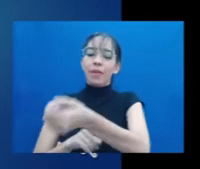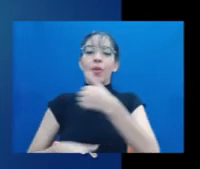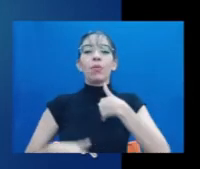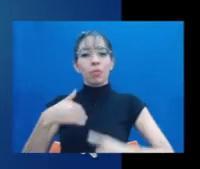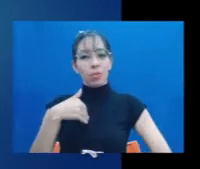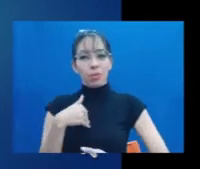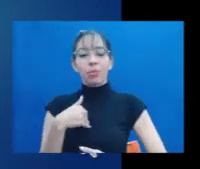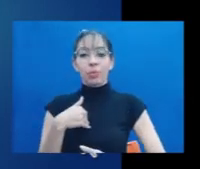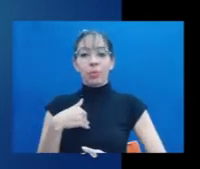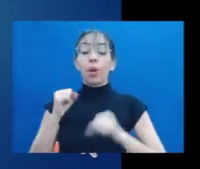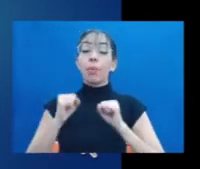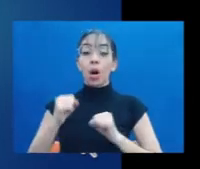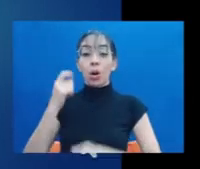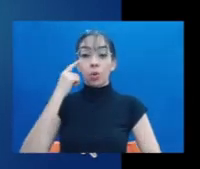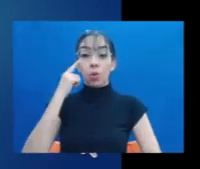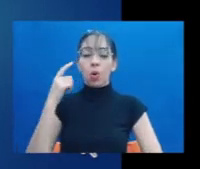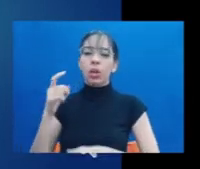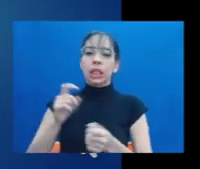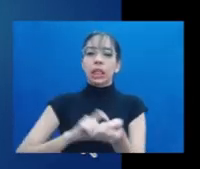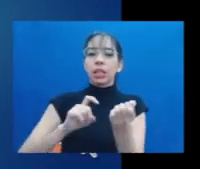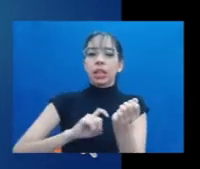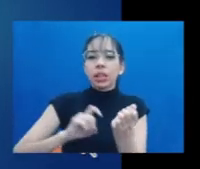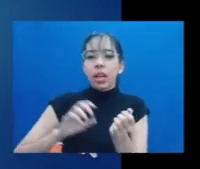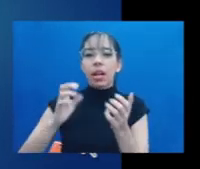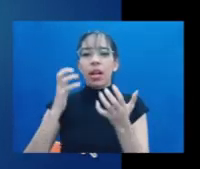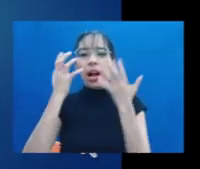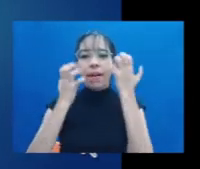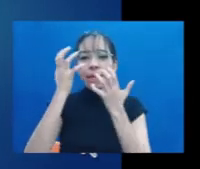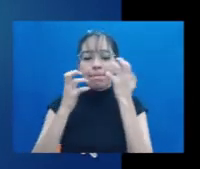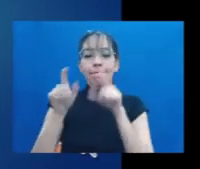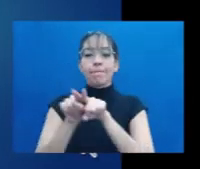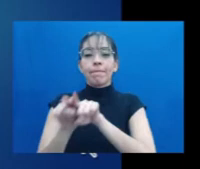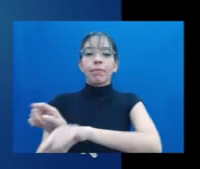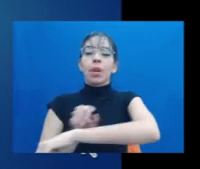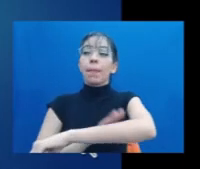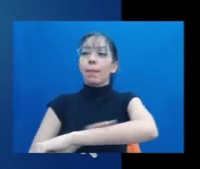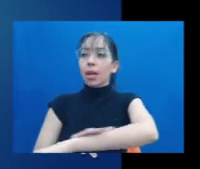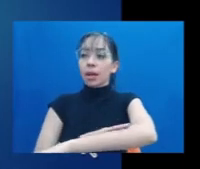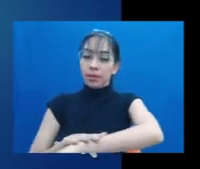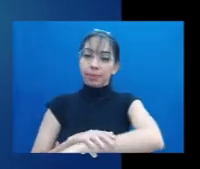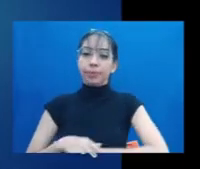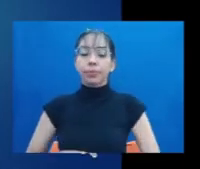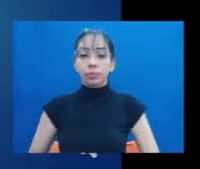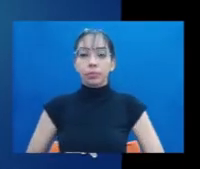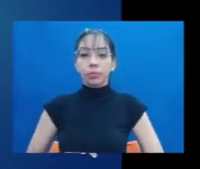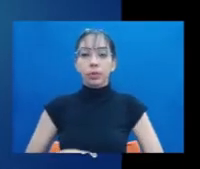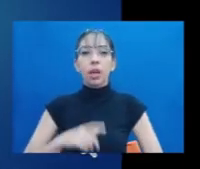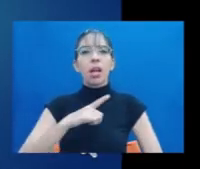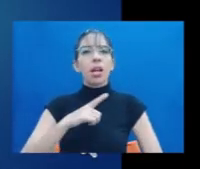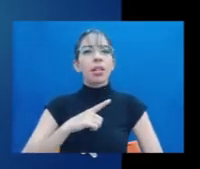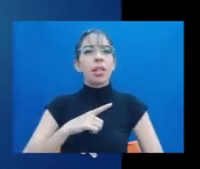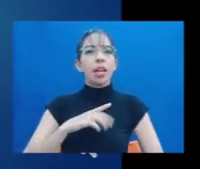central, sistema nervoso periférico e causar irritação nos olhos e na pele. Essa substância, gente, a FISP